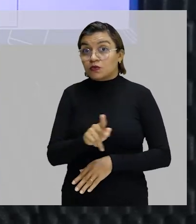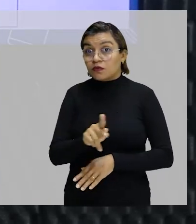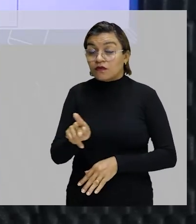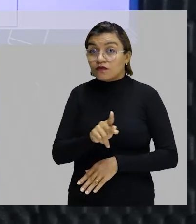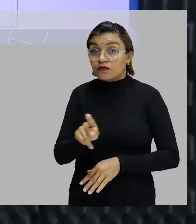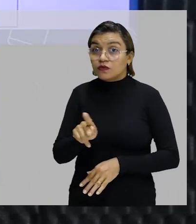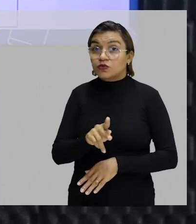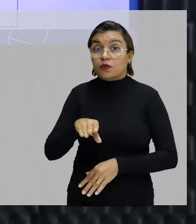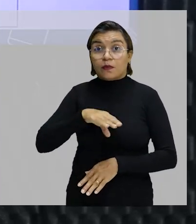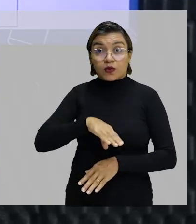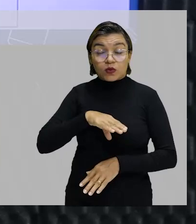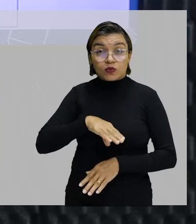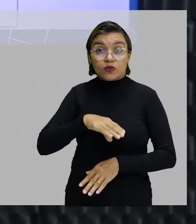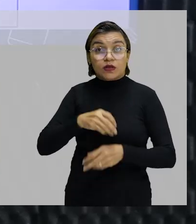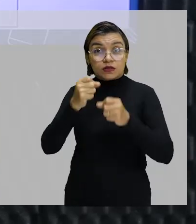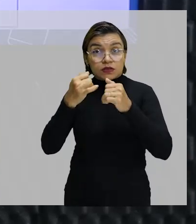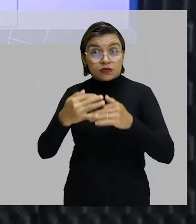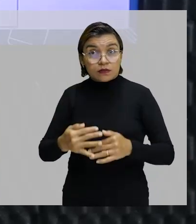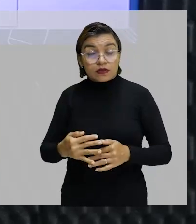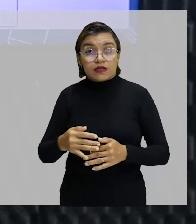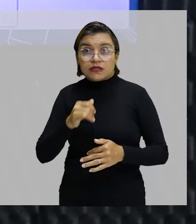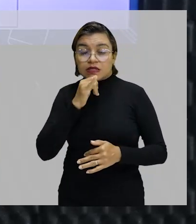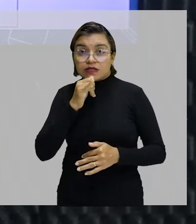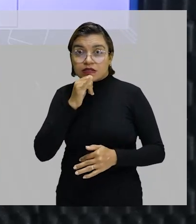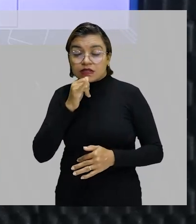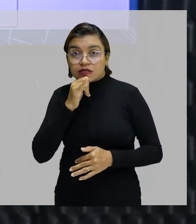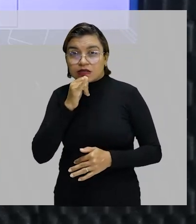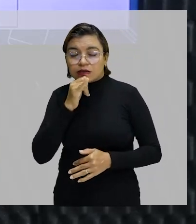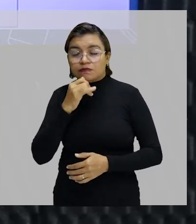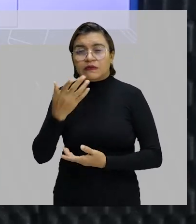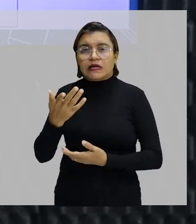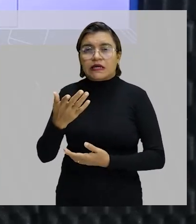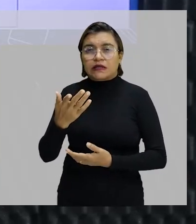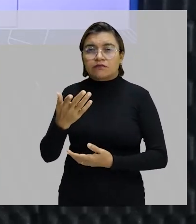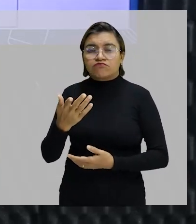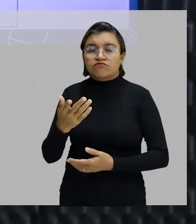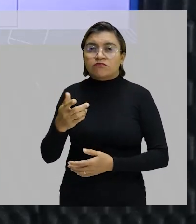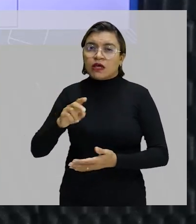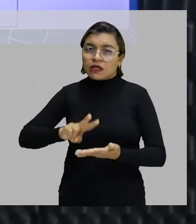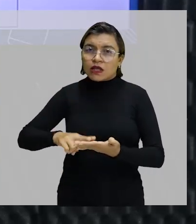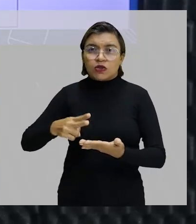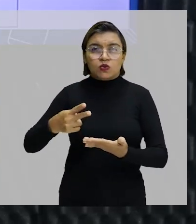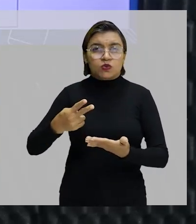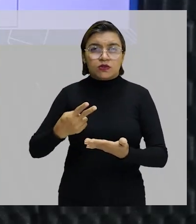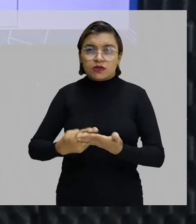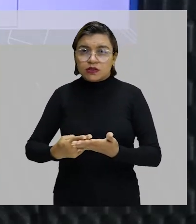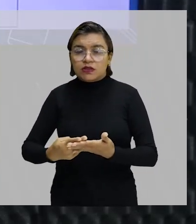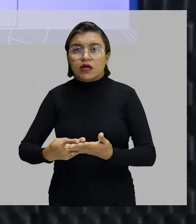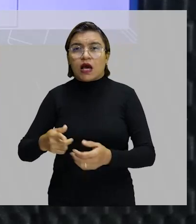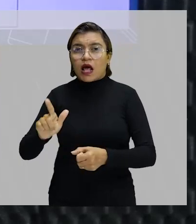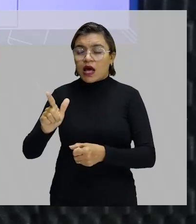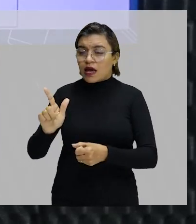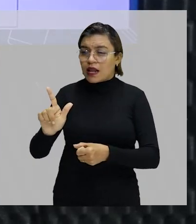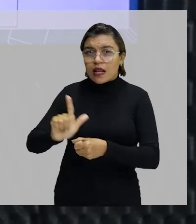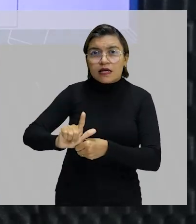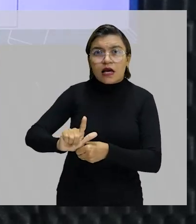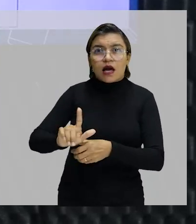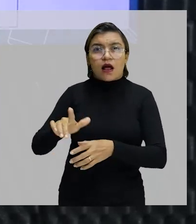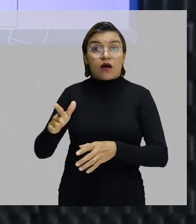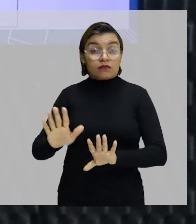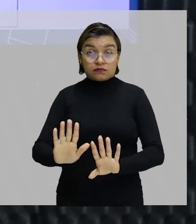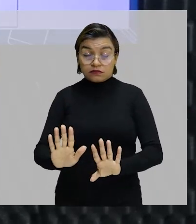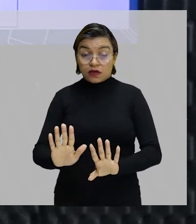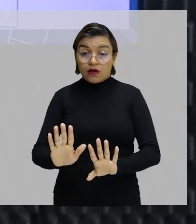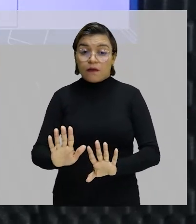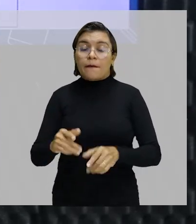nós recomendamos que você não traduza literalmente. Tente entender o contexto, tente entender a ideia que é